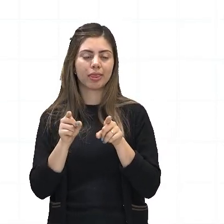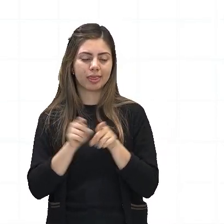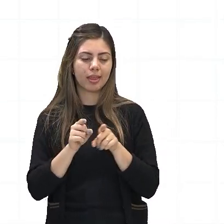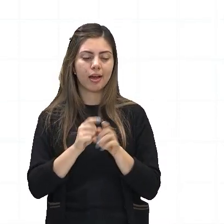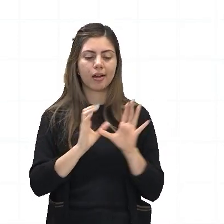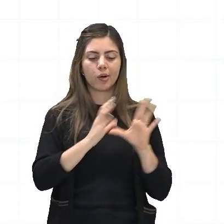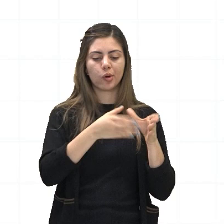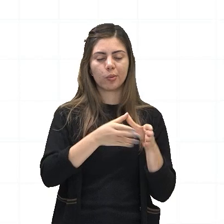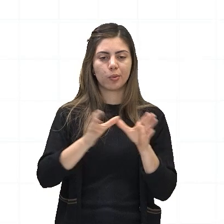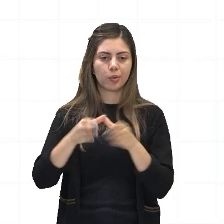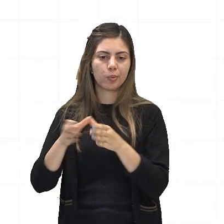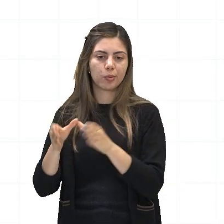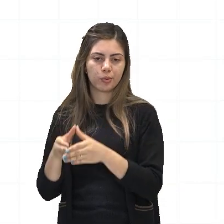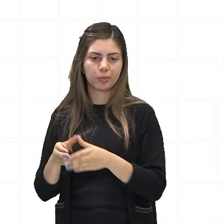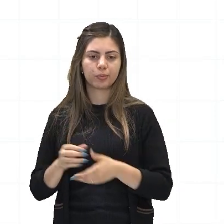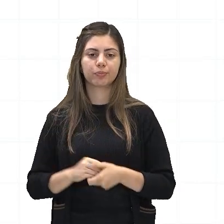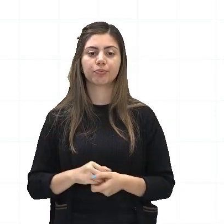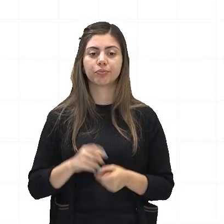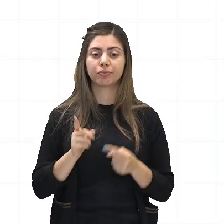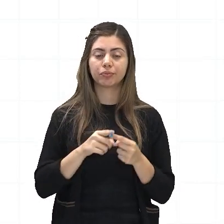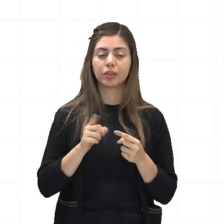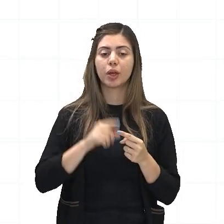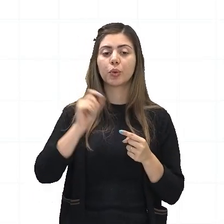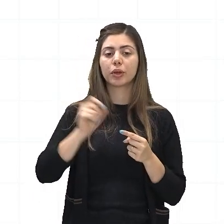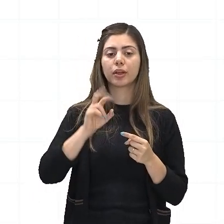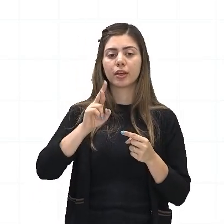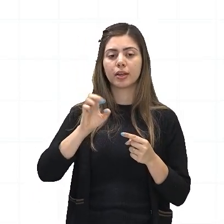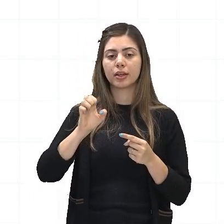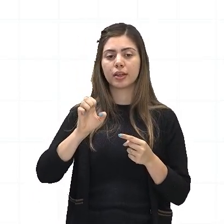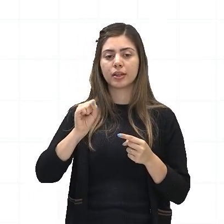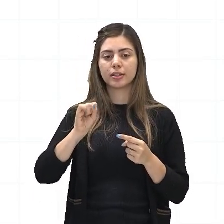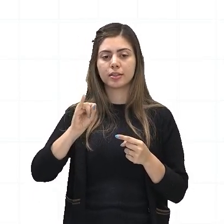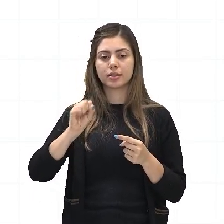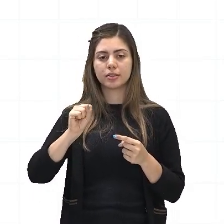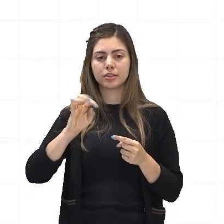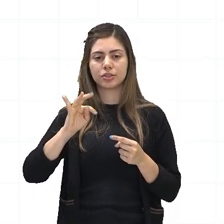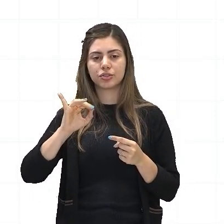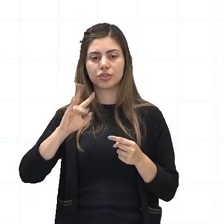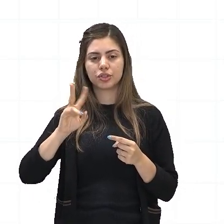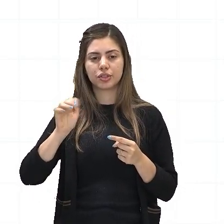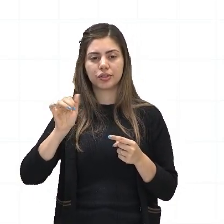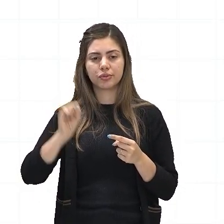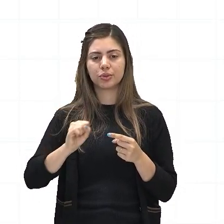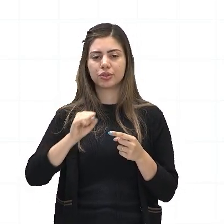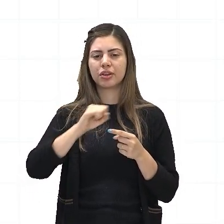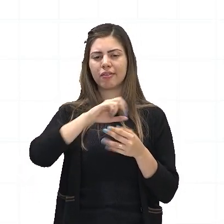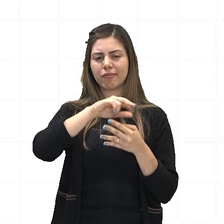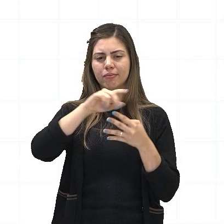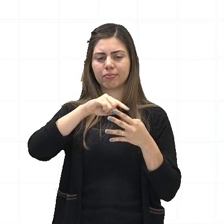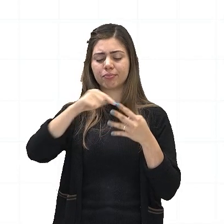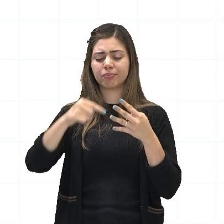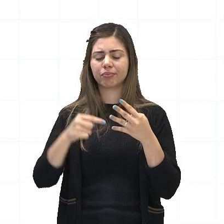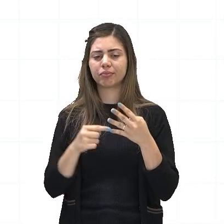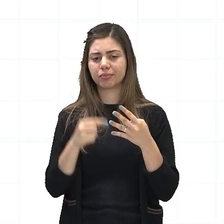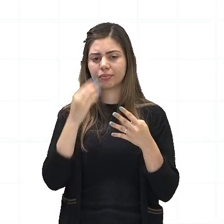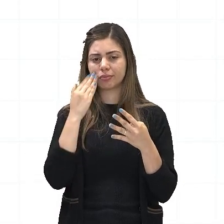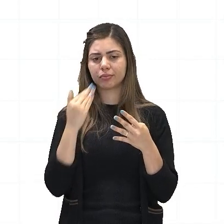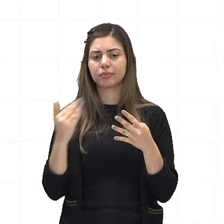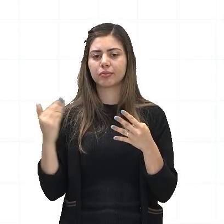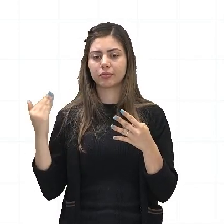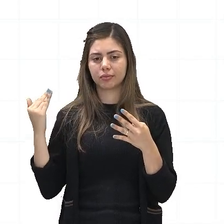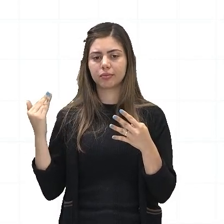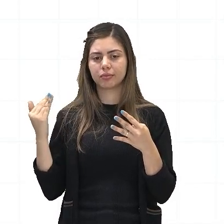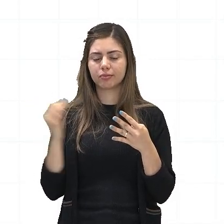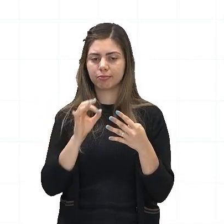em grupos. A gente vai ter ali, ó, os resistivos, os motores, os comunicadores e informativos e as